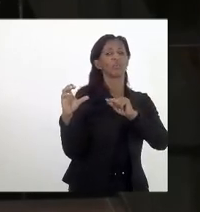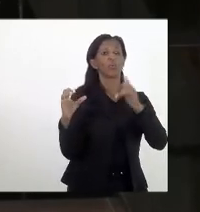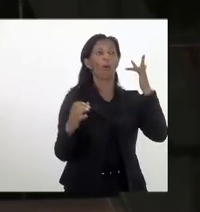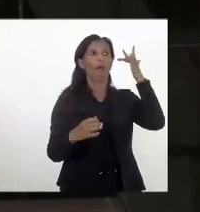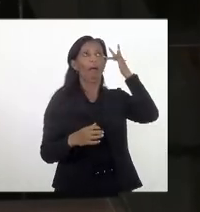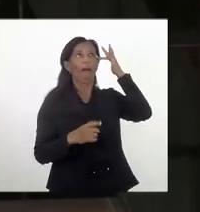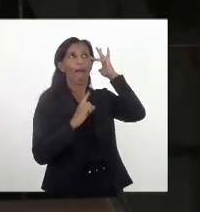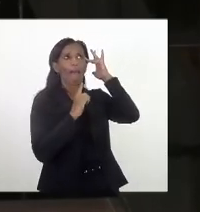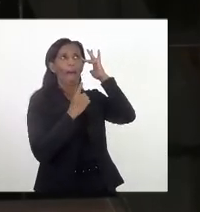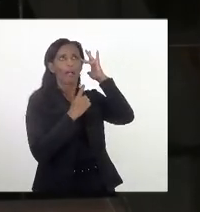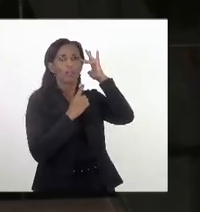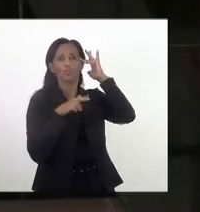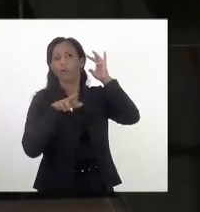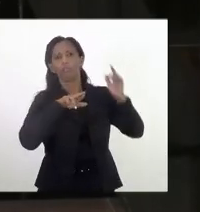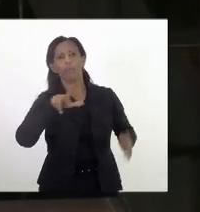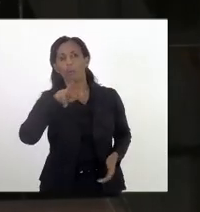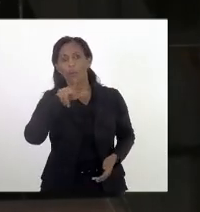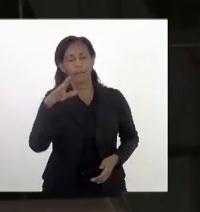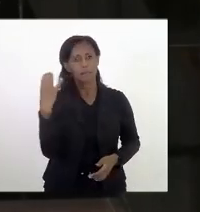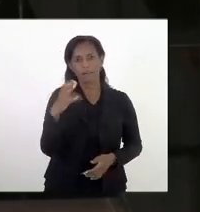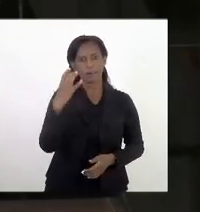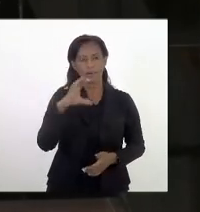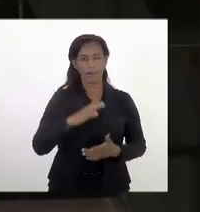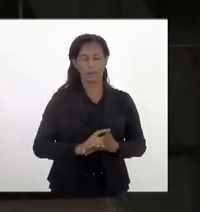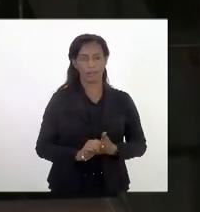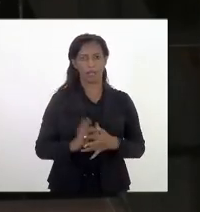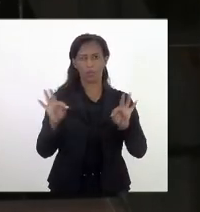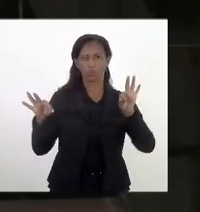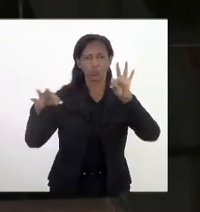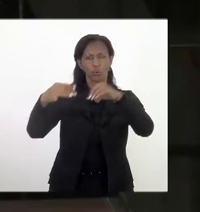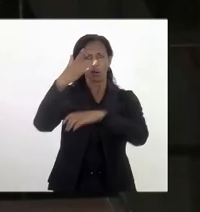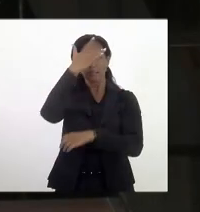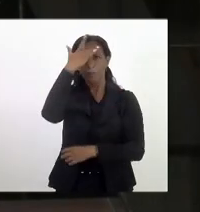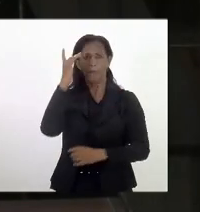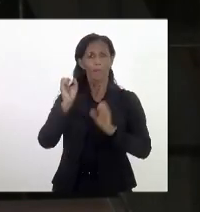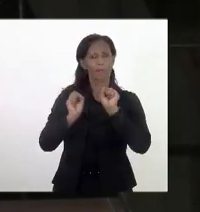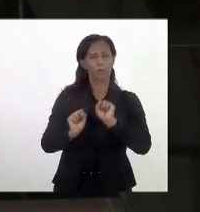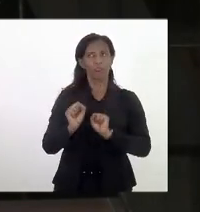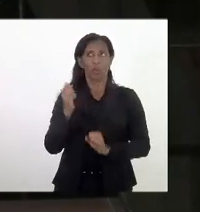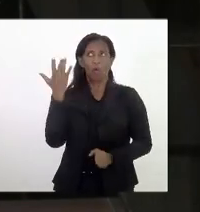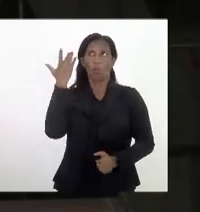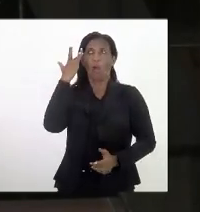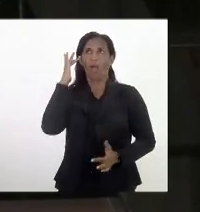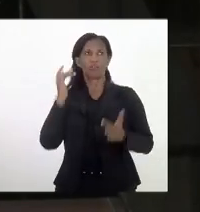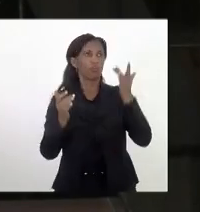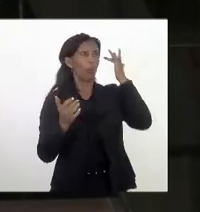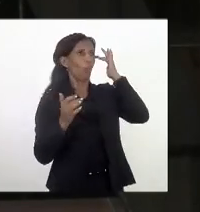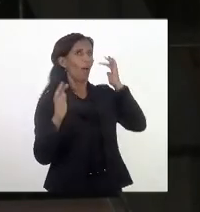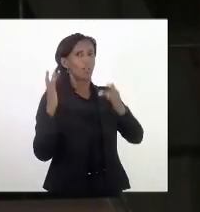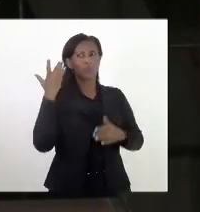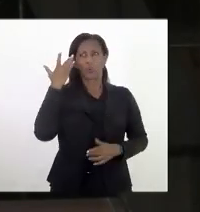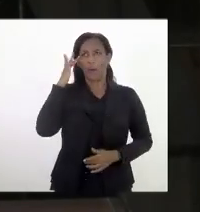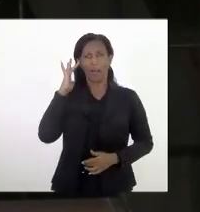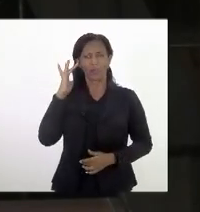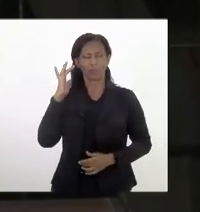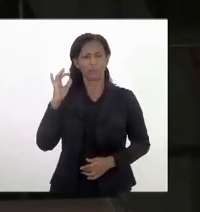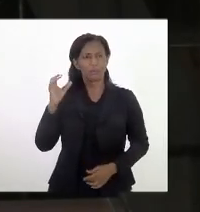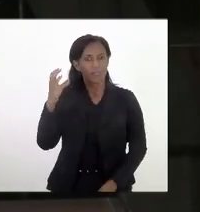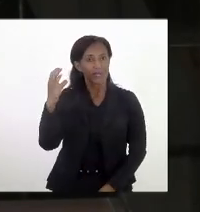Isto é, não é ciência. Todo mundo pode achar alguma coisa, mas a ciência